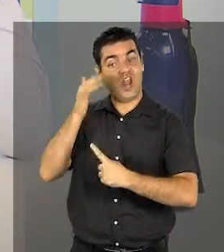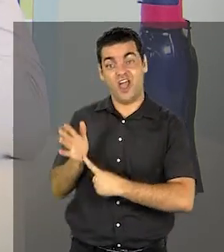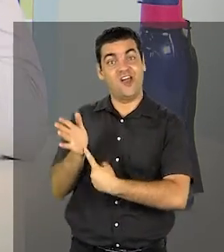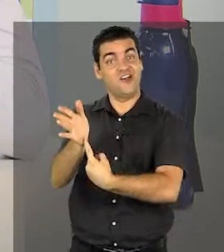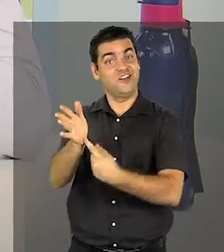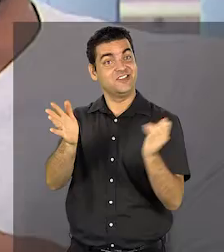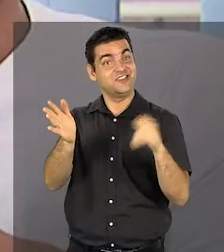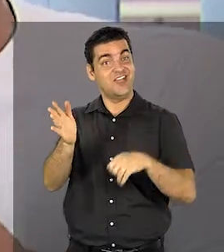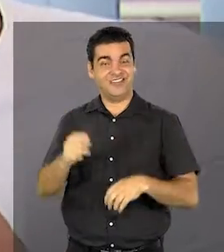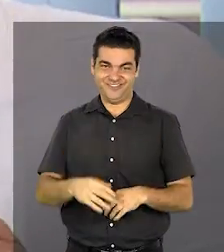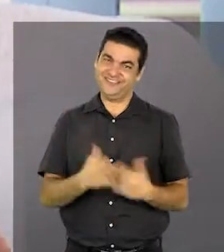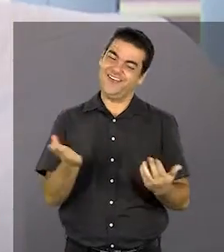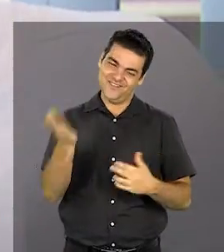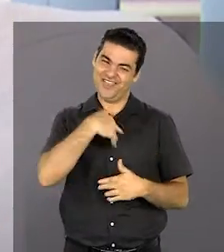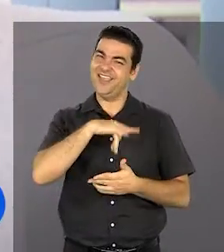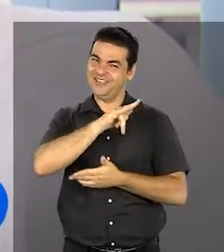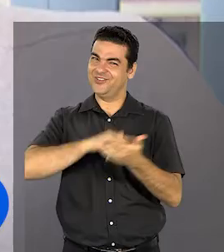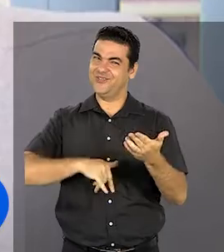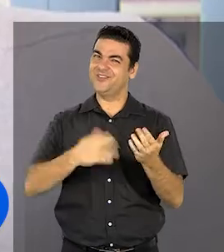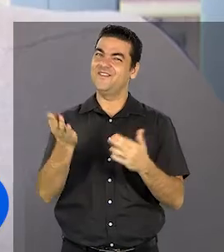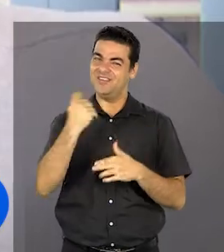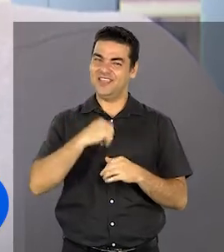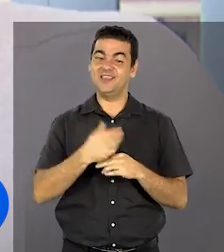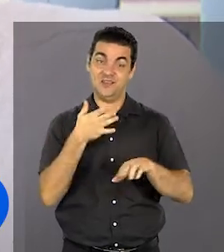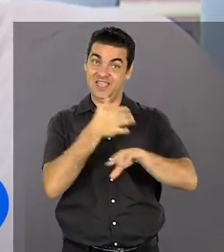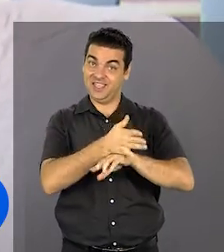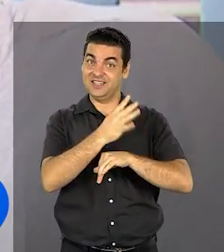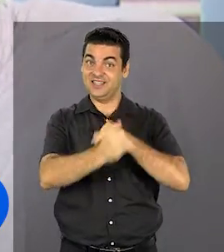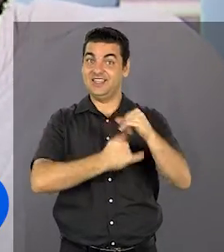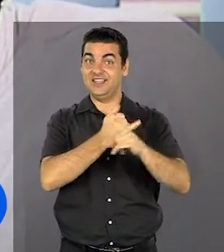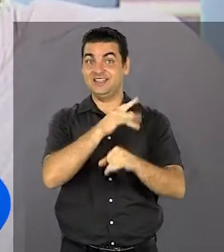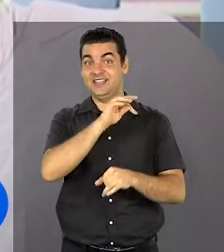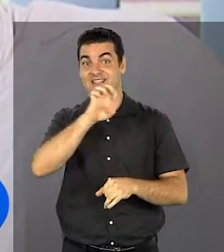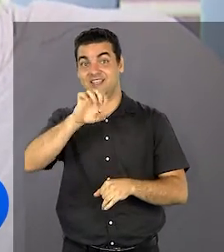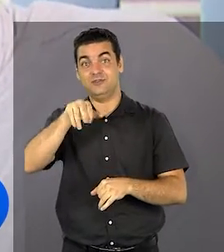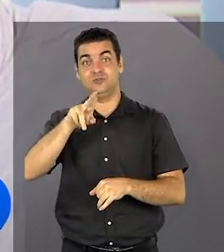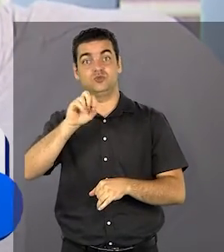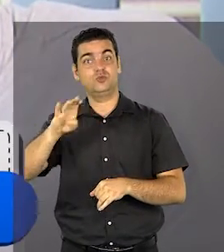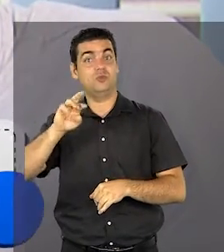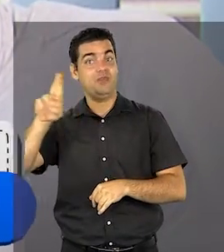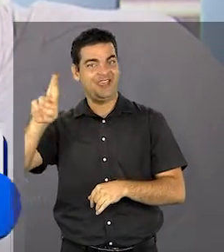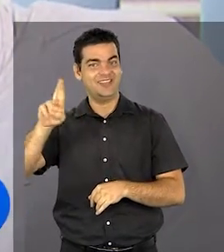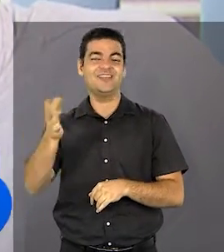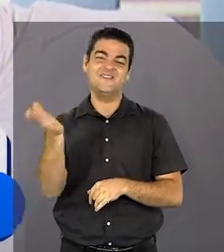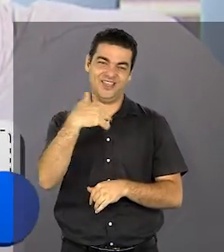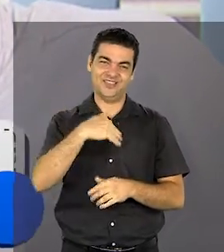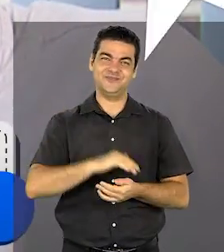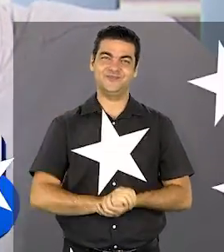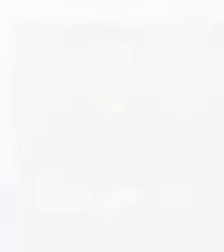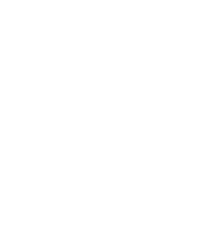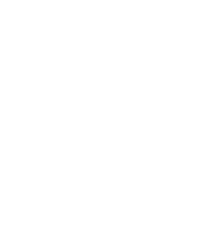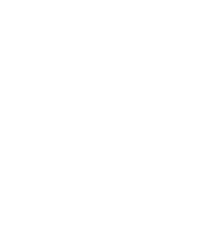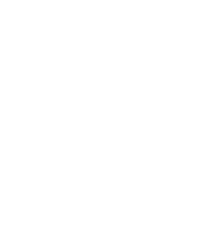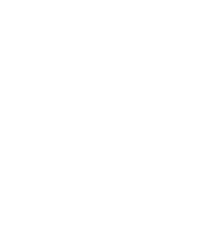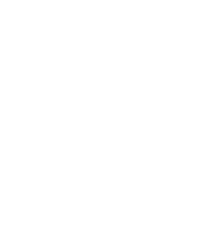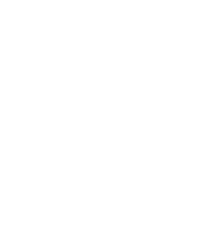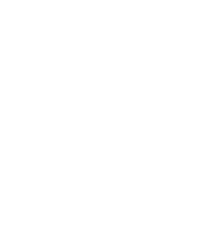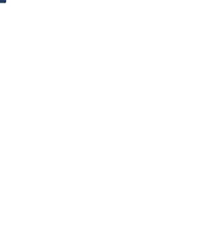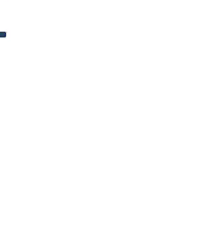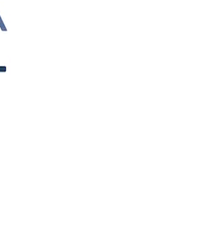mesário no dia da eleição. E aí, bora tirar o título? Acesse tse.jus.br e vamos nessa.